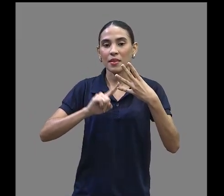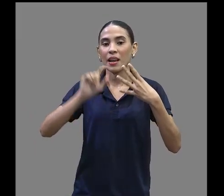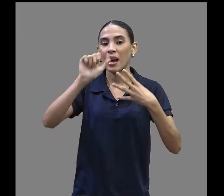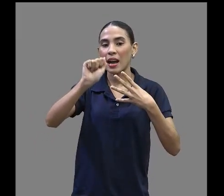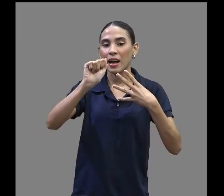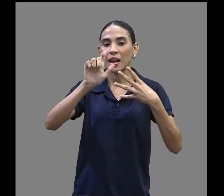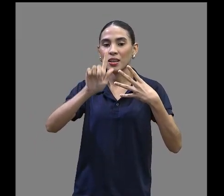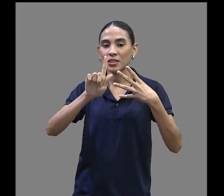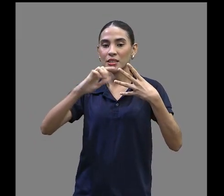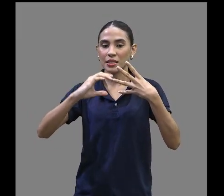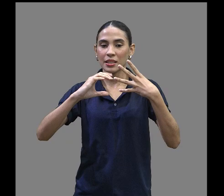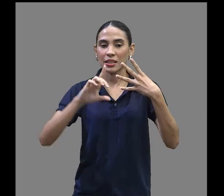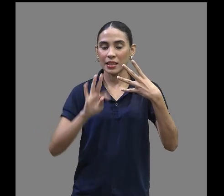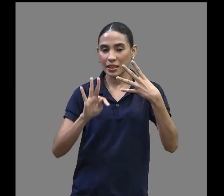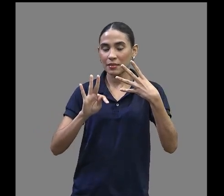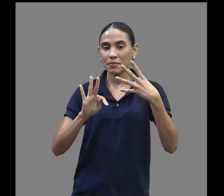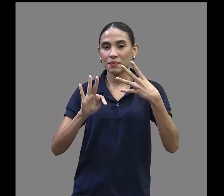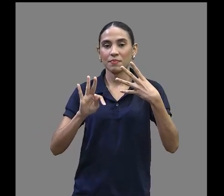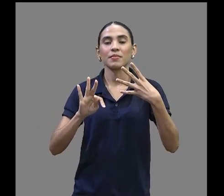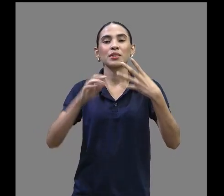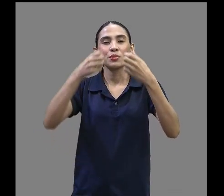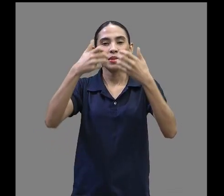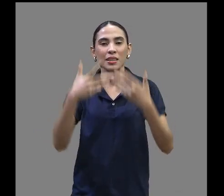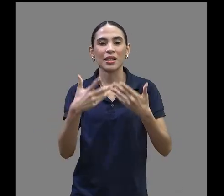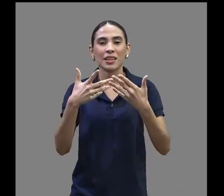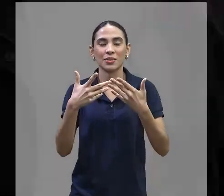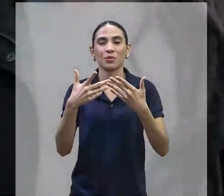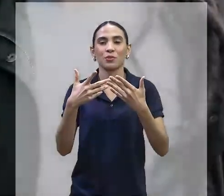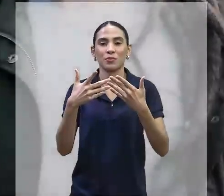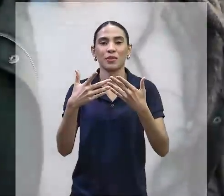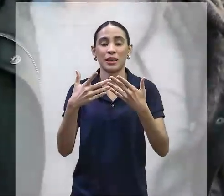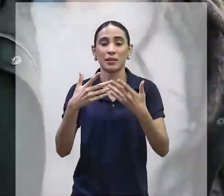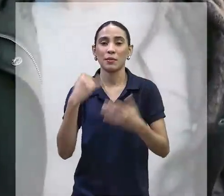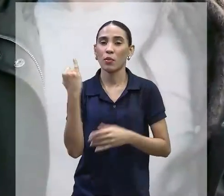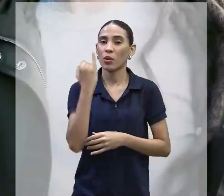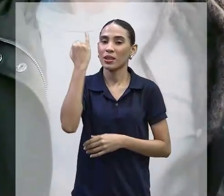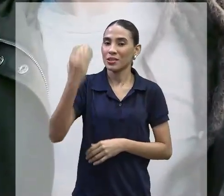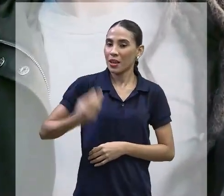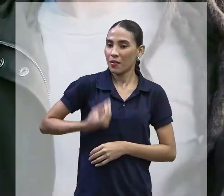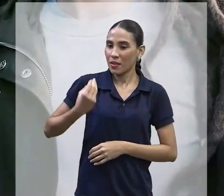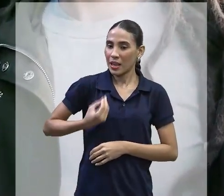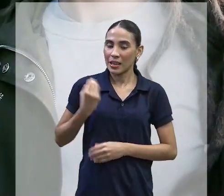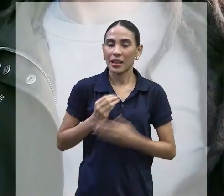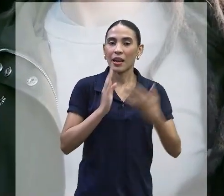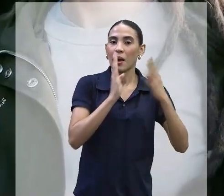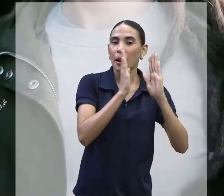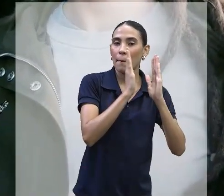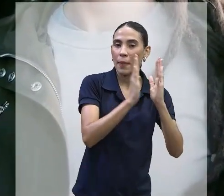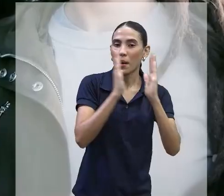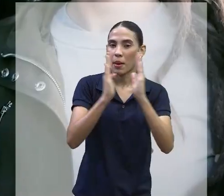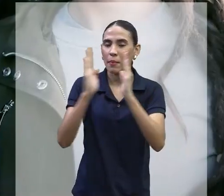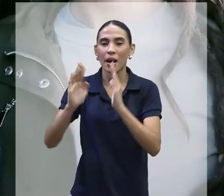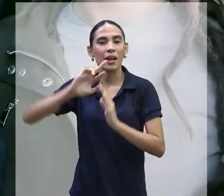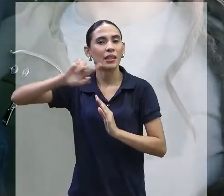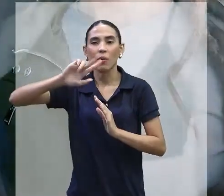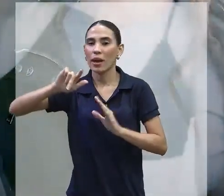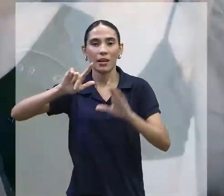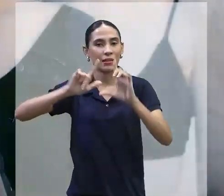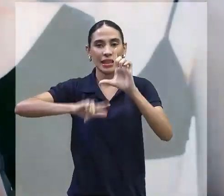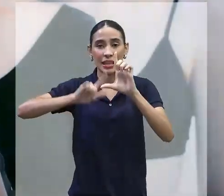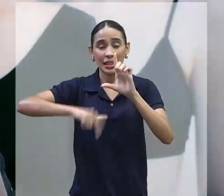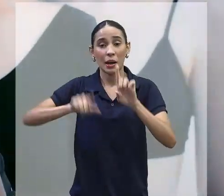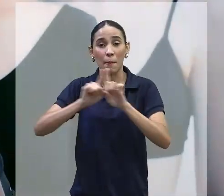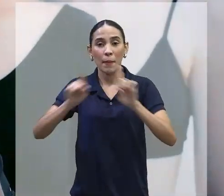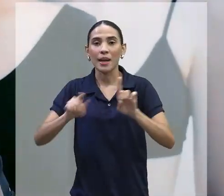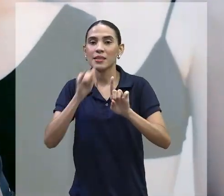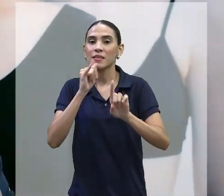timina, revelando os segredos da vida. Essa sequência não é apenas uma série de letras, mas o mapa que